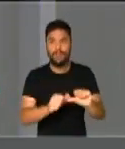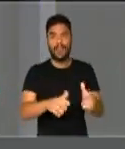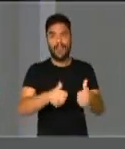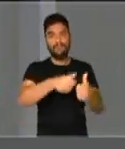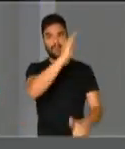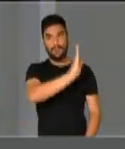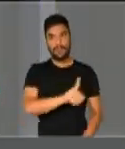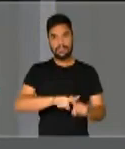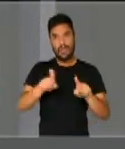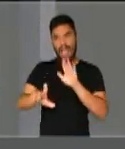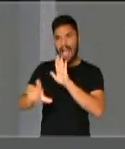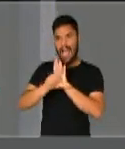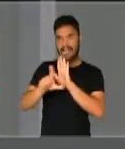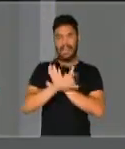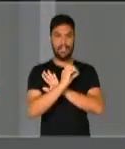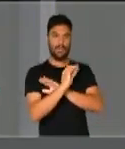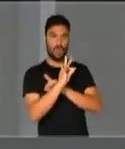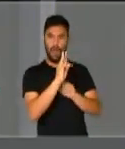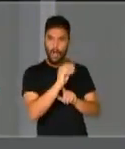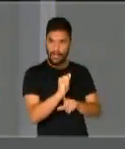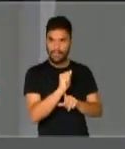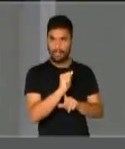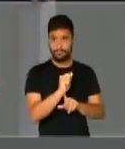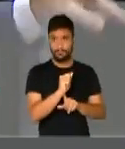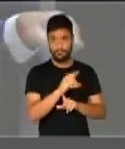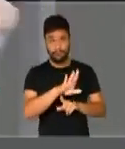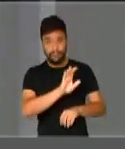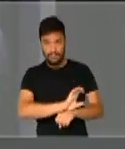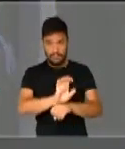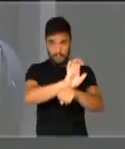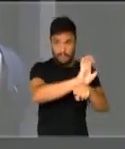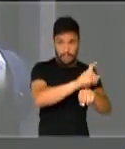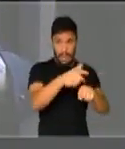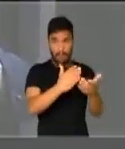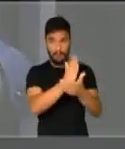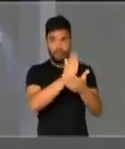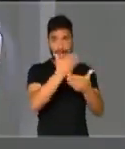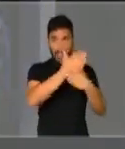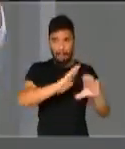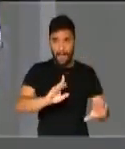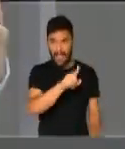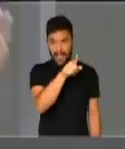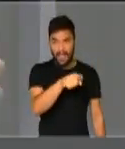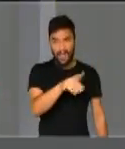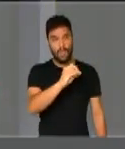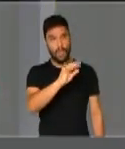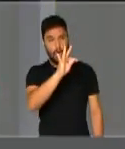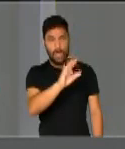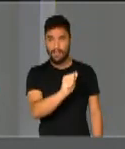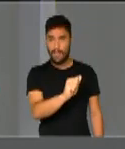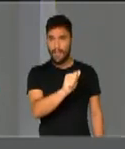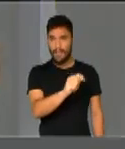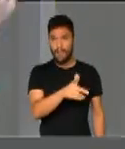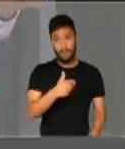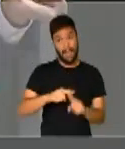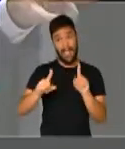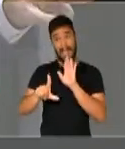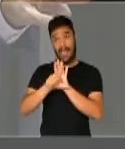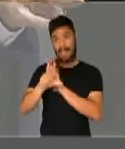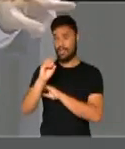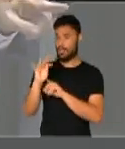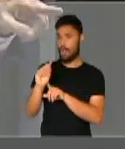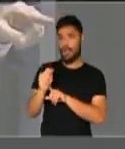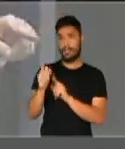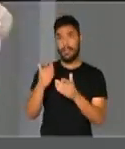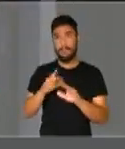eles apresentam projeto de lei nos governos estaduais para acabar com a lei de cotas, muda a vida de tanta gente. Vai ser